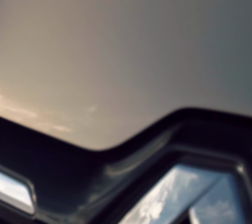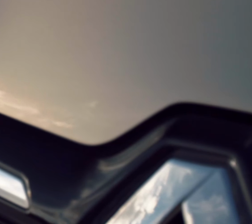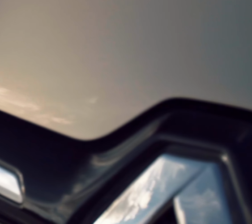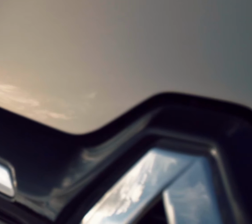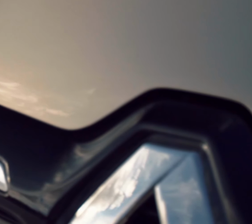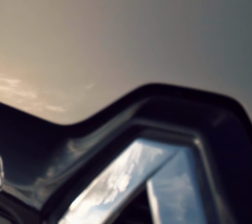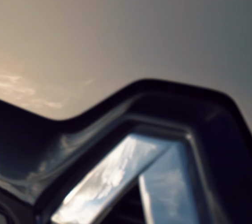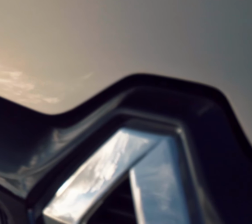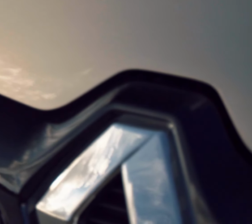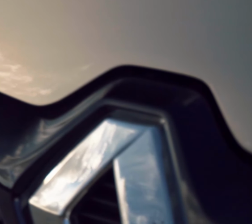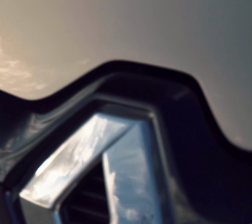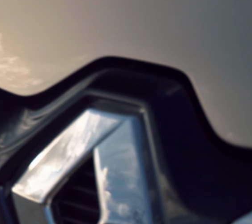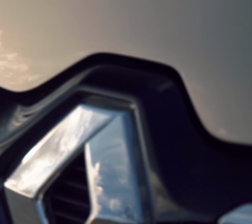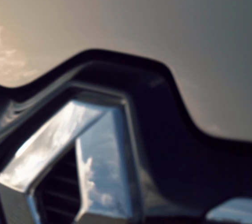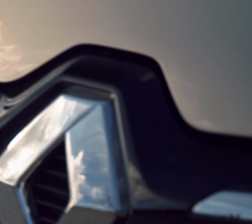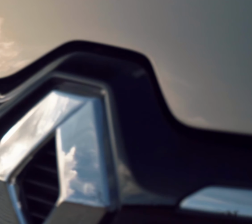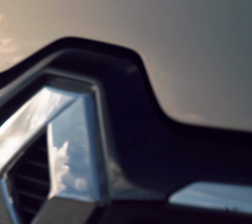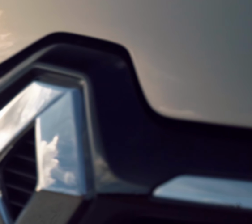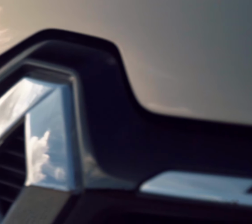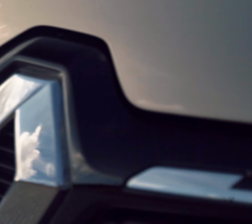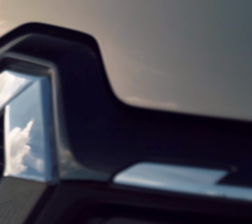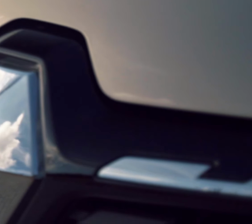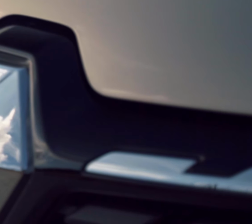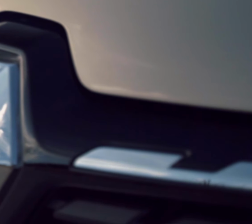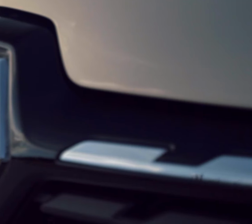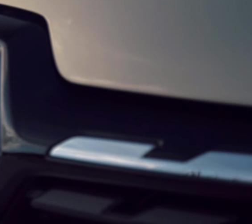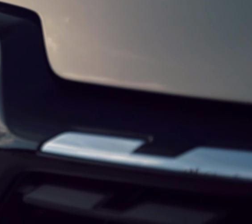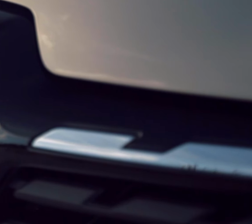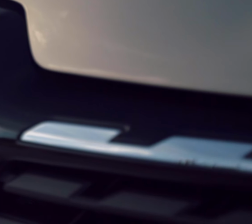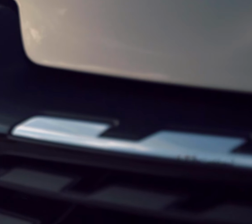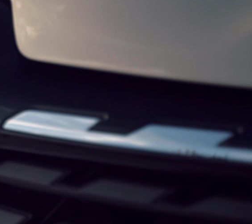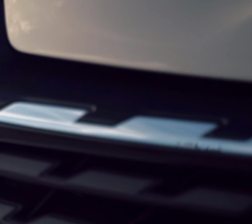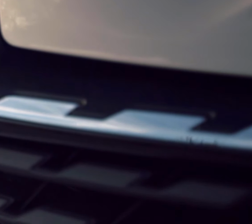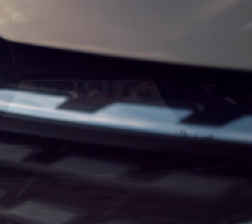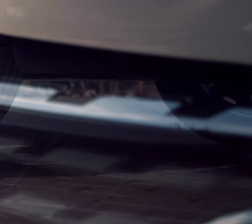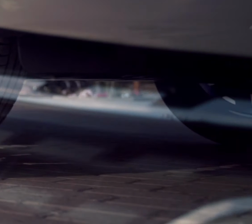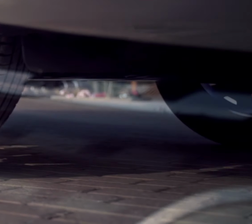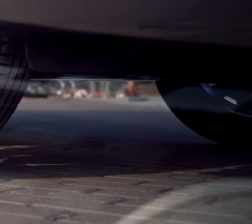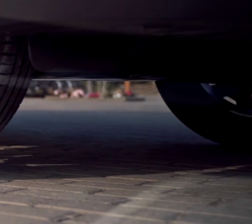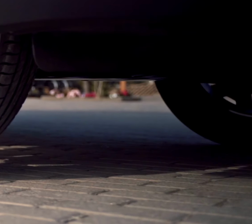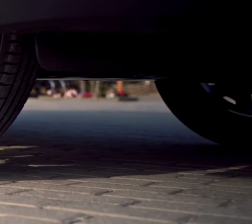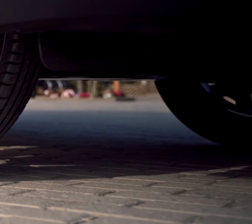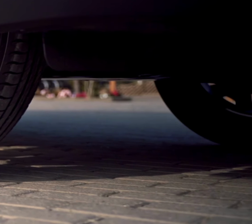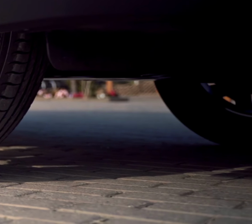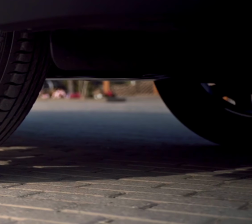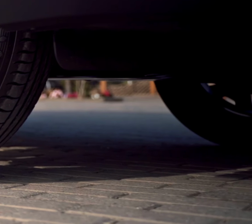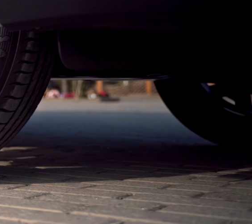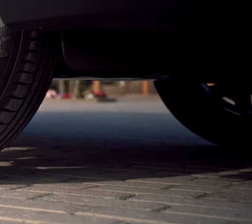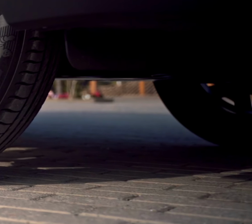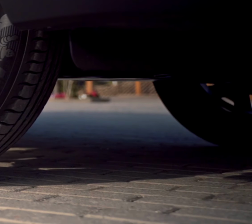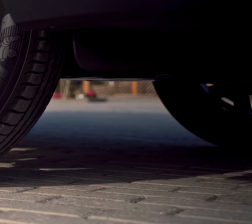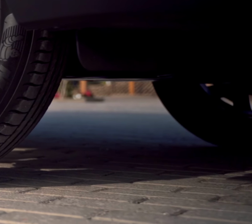captação e edição câmera mostra detalhes externos do veículo parado do